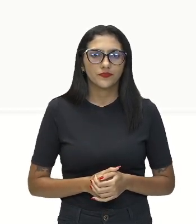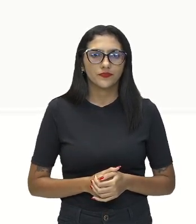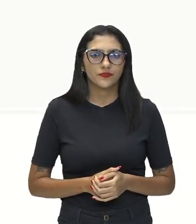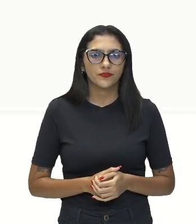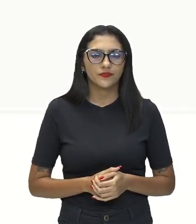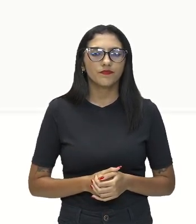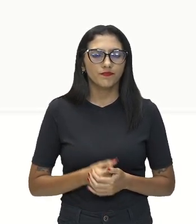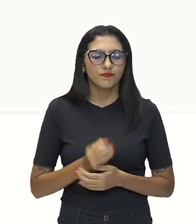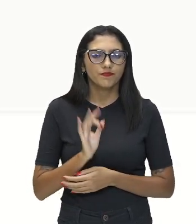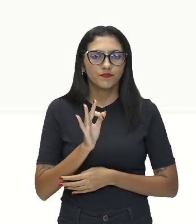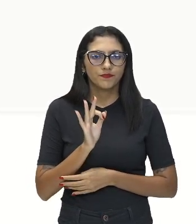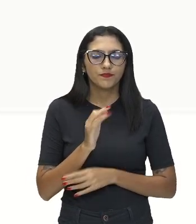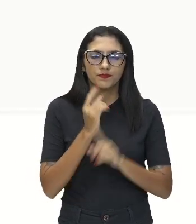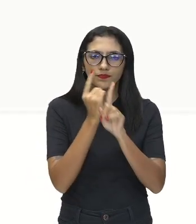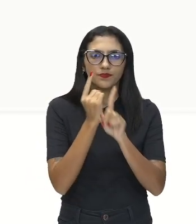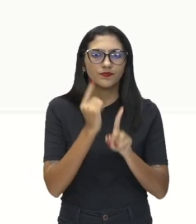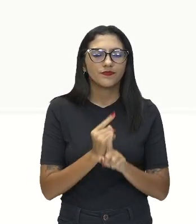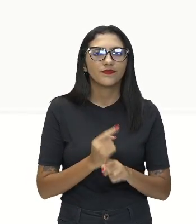Muito bem, muito bem.